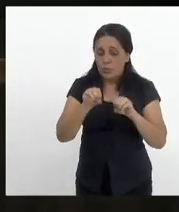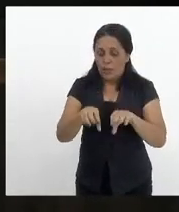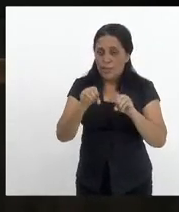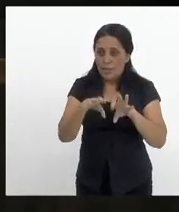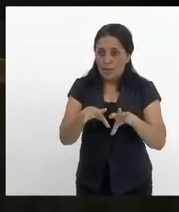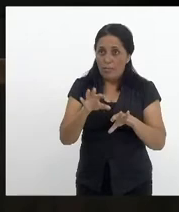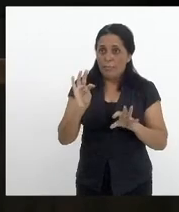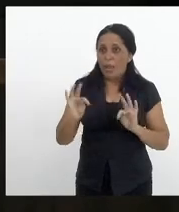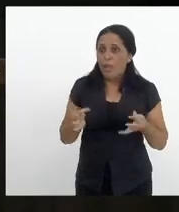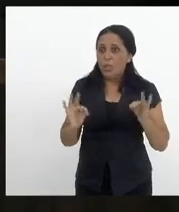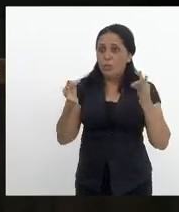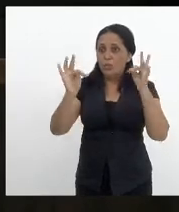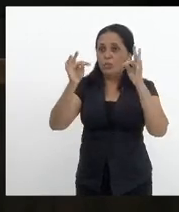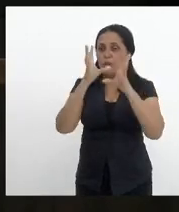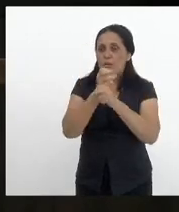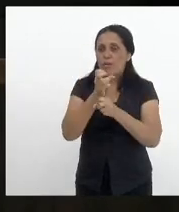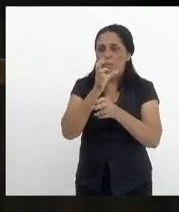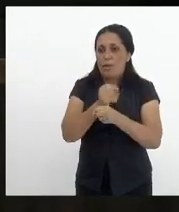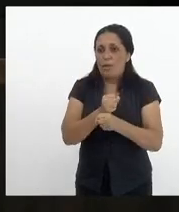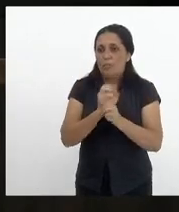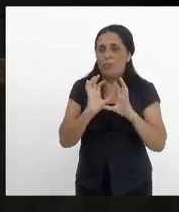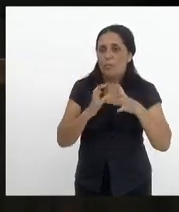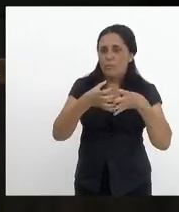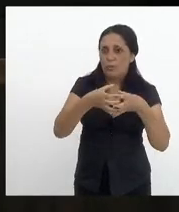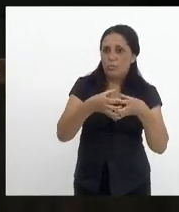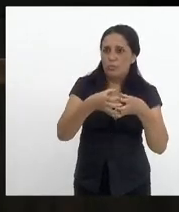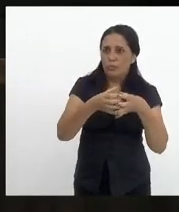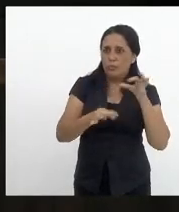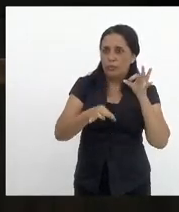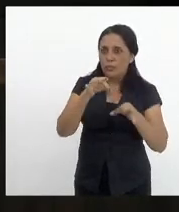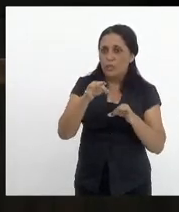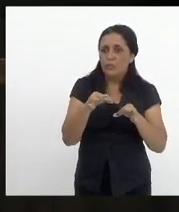emitir parecer pela Comissão de Constituição e Justiça, deputado Márcio Pacheco.